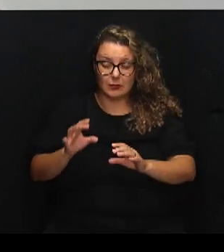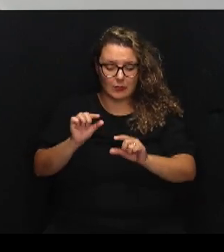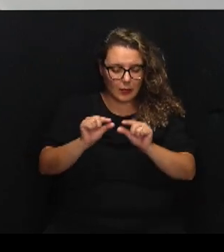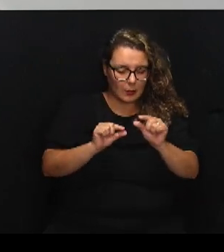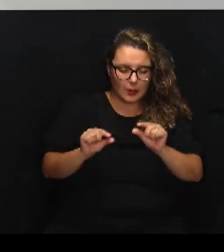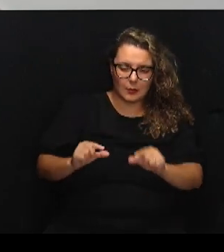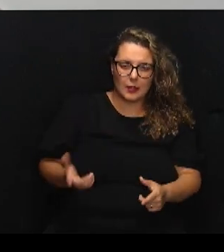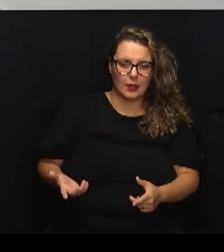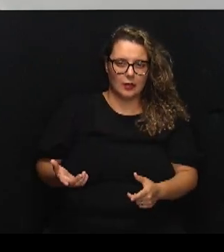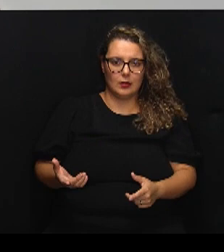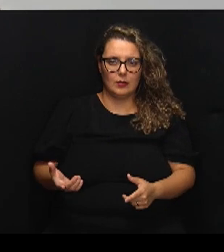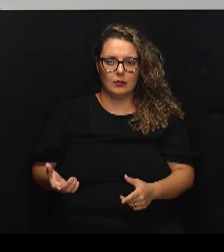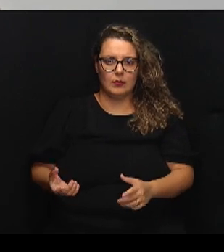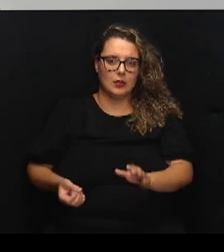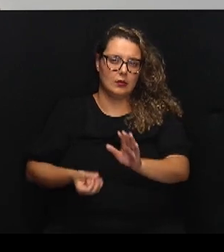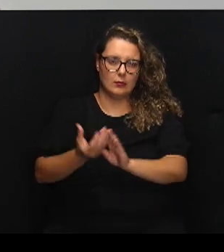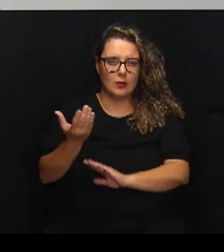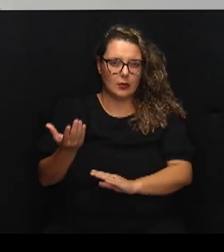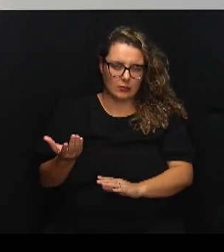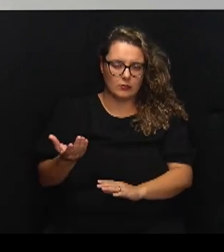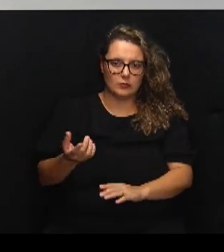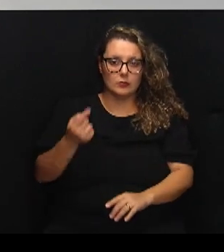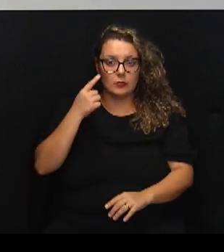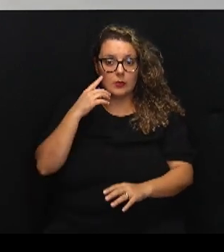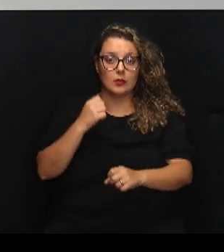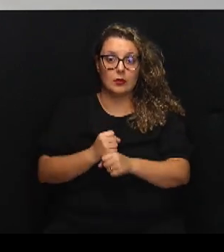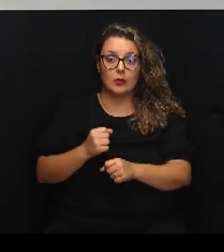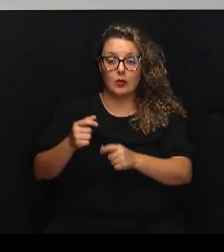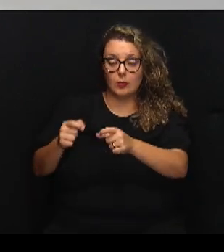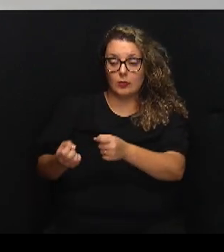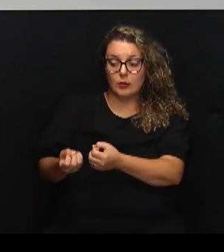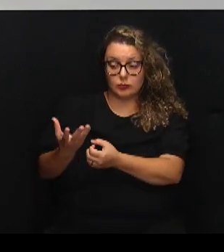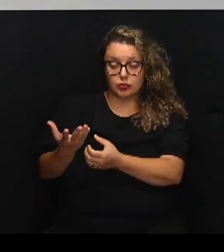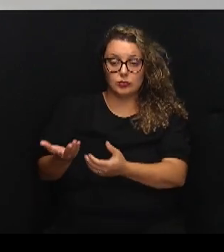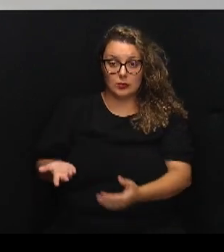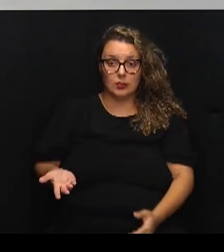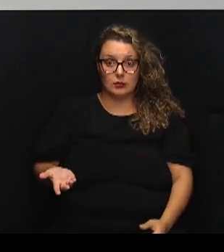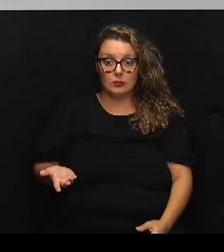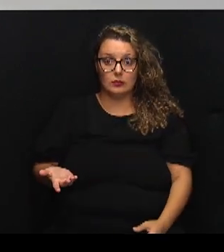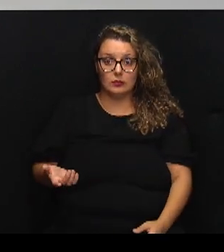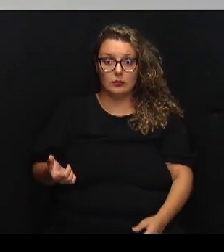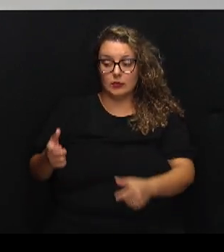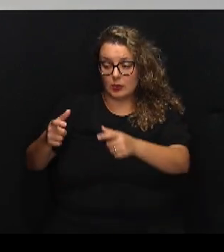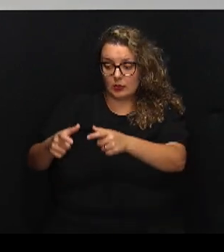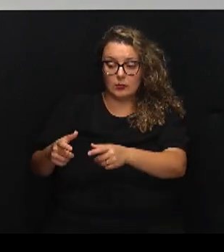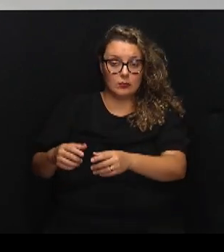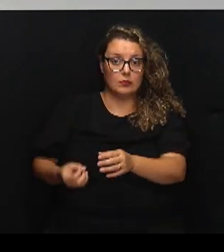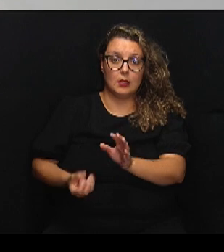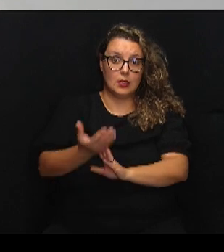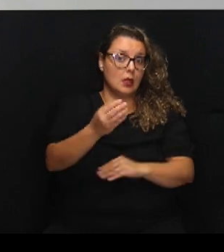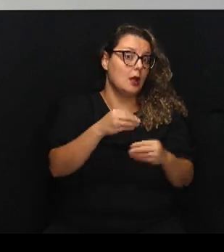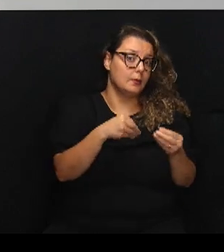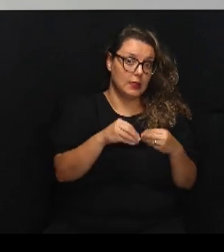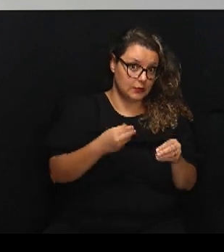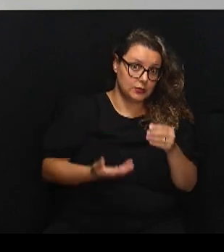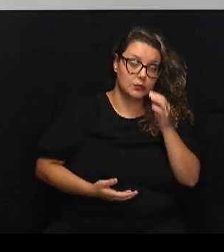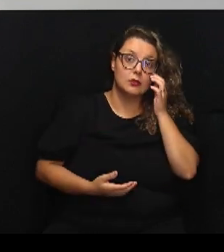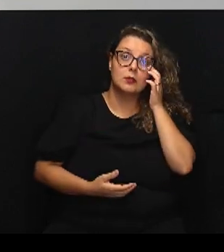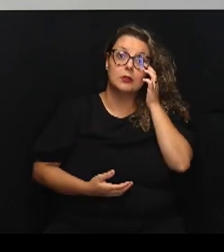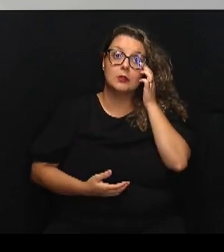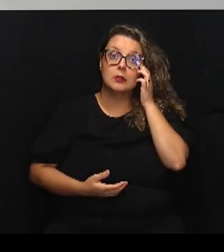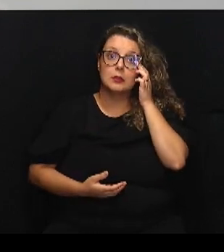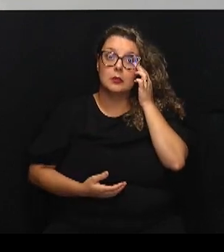de materiais, blocos constituintes, vamos chamar assim, de forma geral, blocos constituintes para fazer